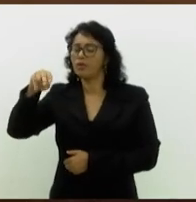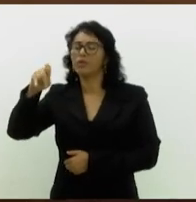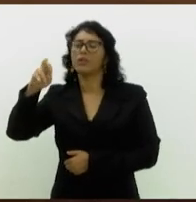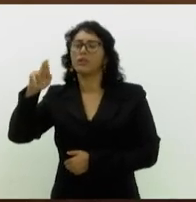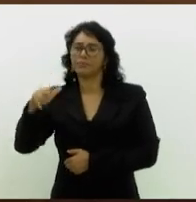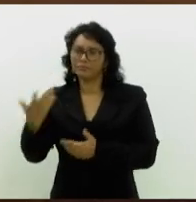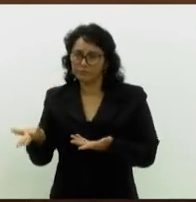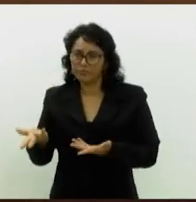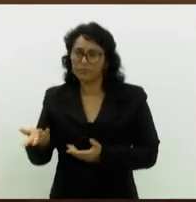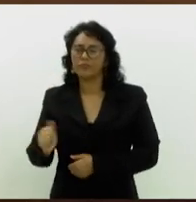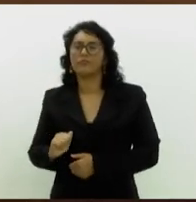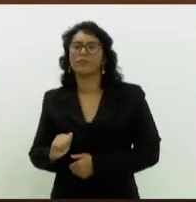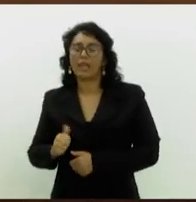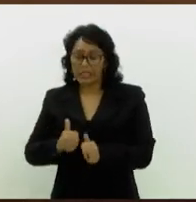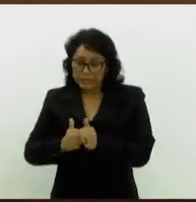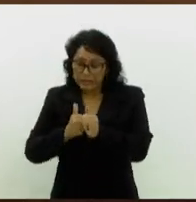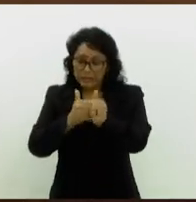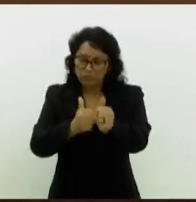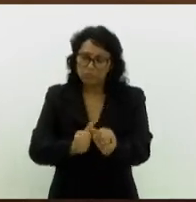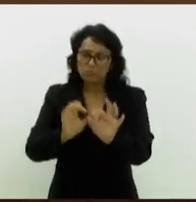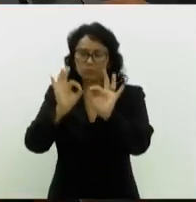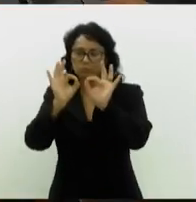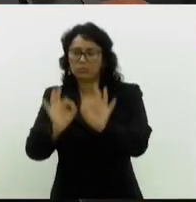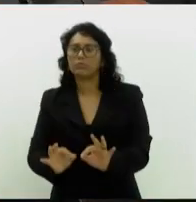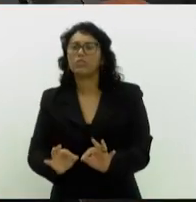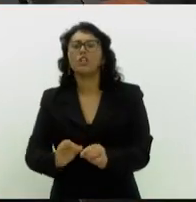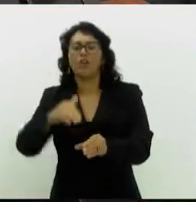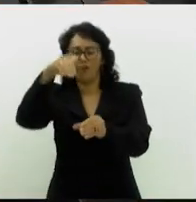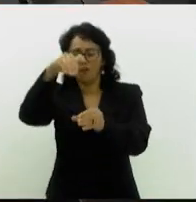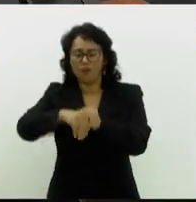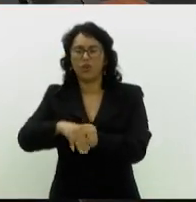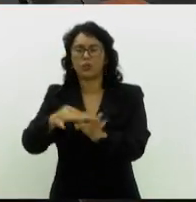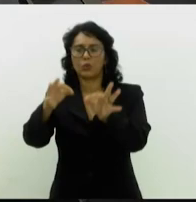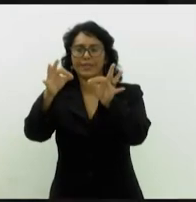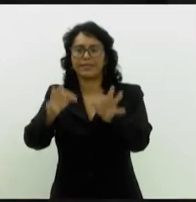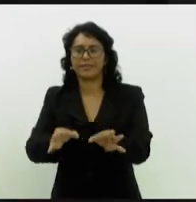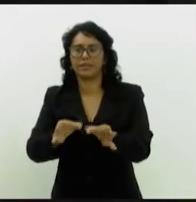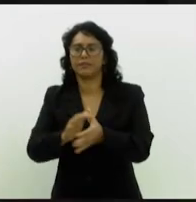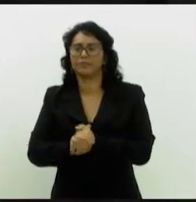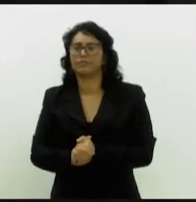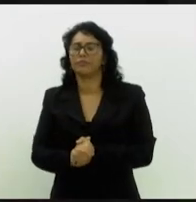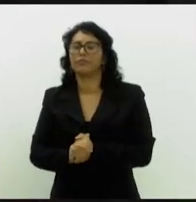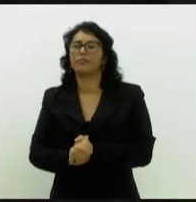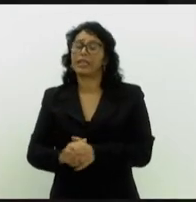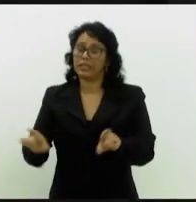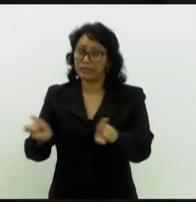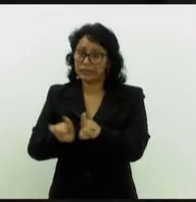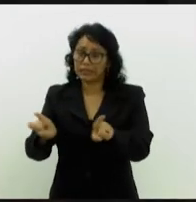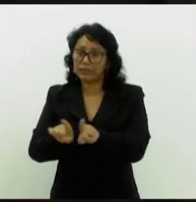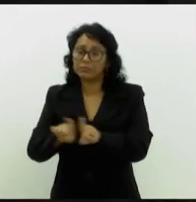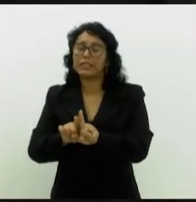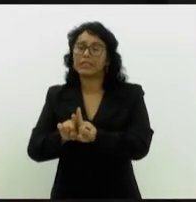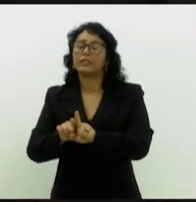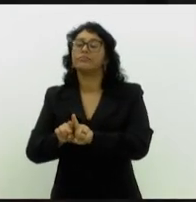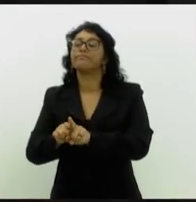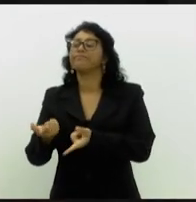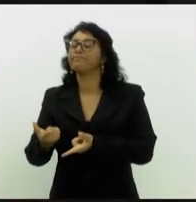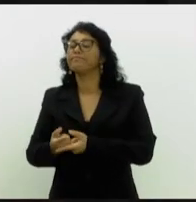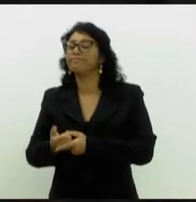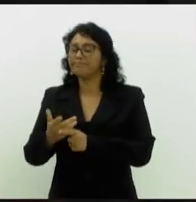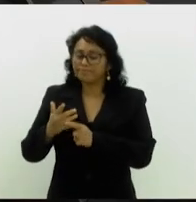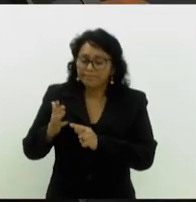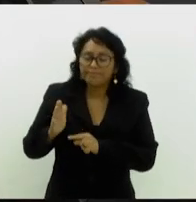favorável seguindo a ccj obrigado pela comissão de defesa de direitos humanos e cidadania deputada Dani